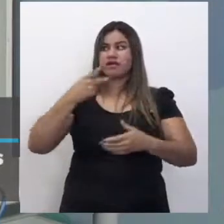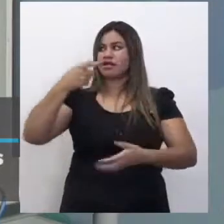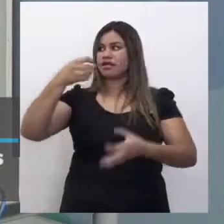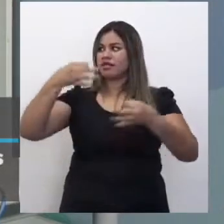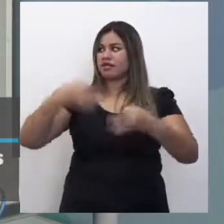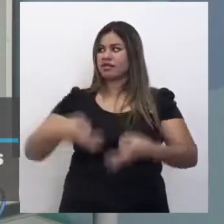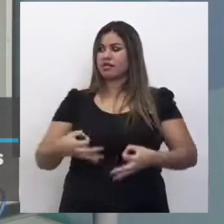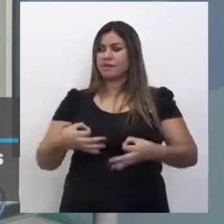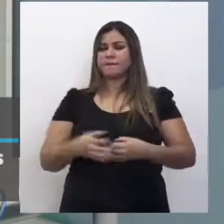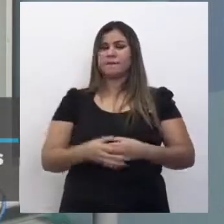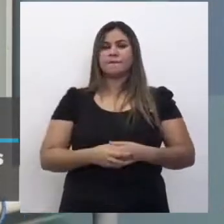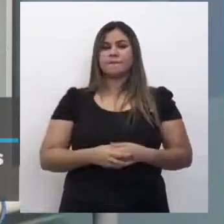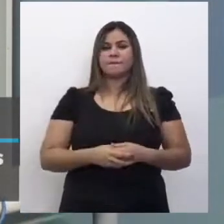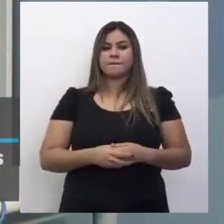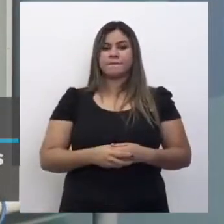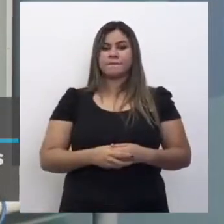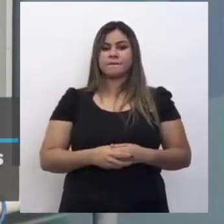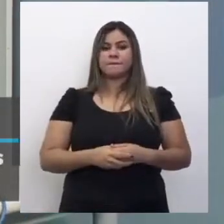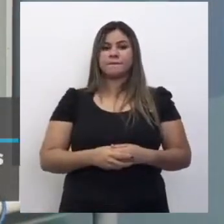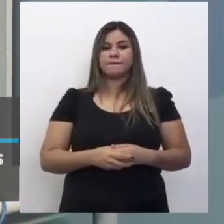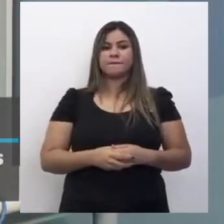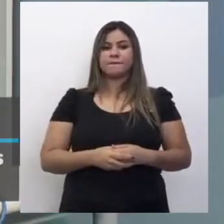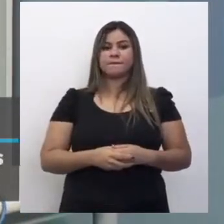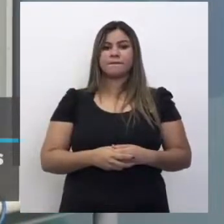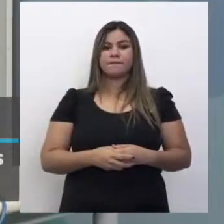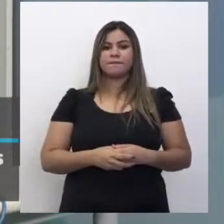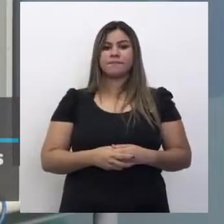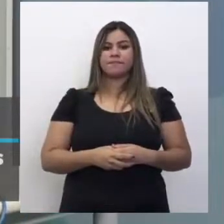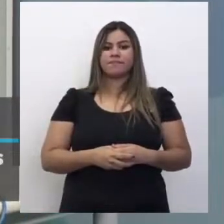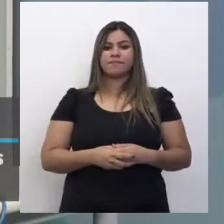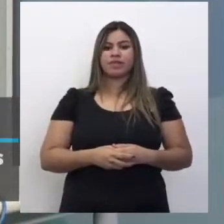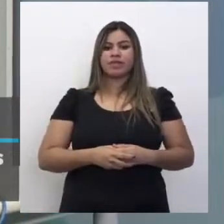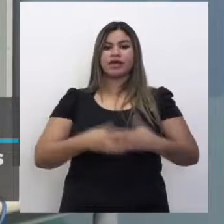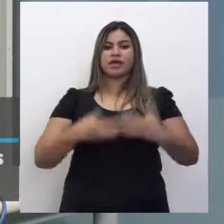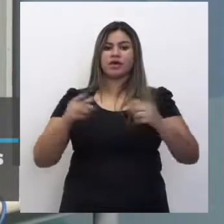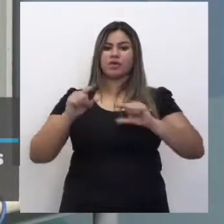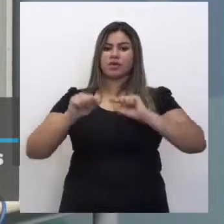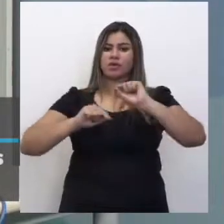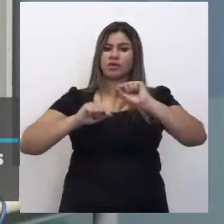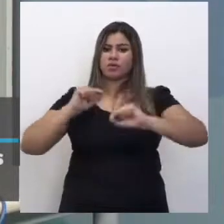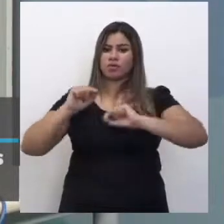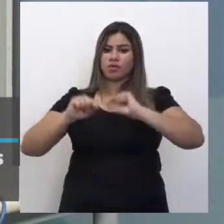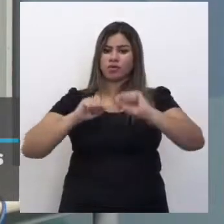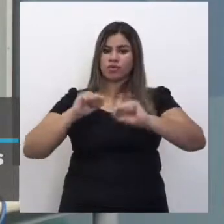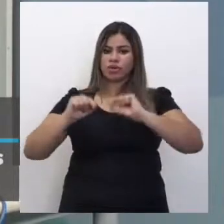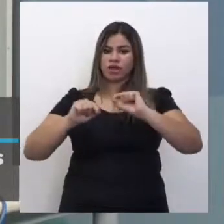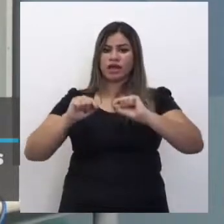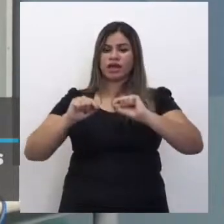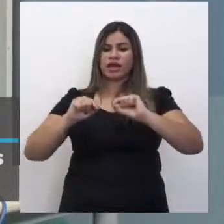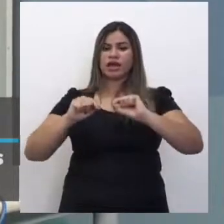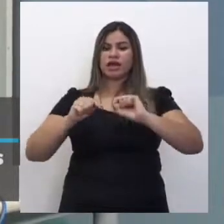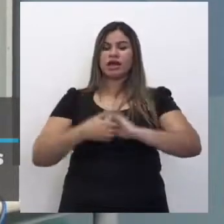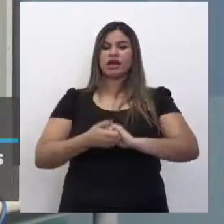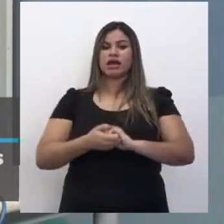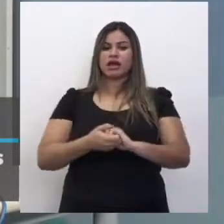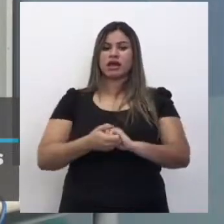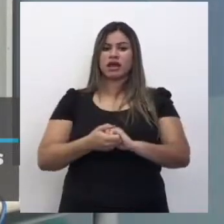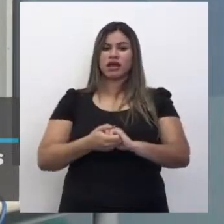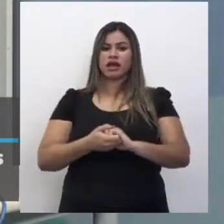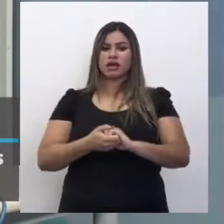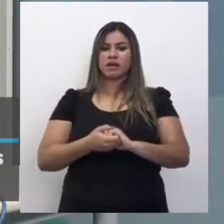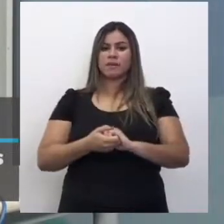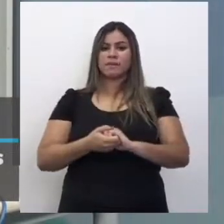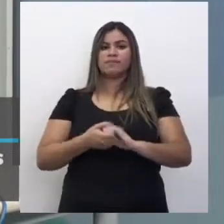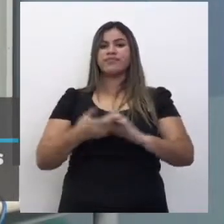sempre lembrando, em geografia a gente fala, né? País só vai ser país se tiver o seu território independente. Então, não é isso que acontece, tanto